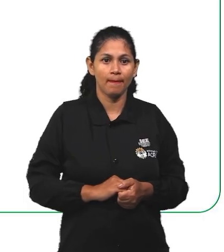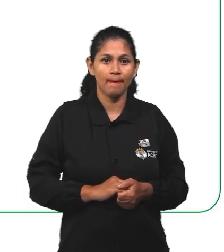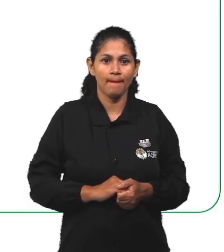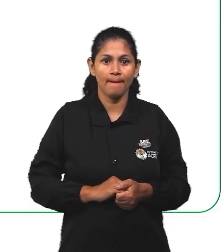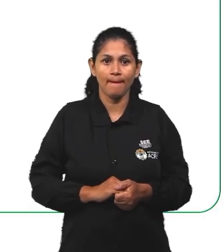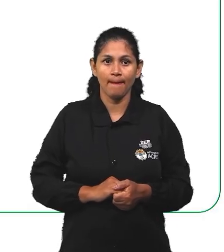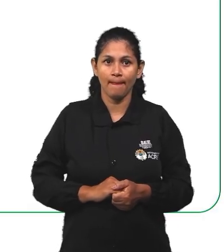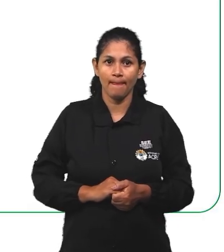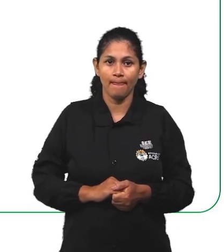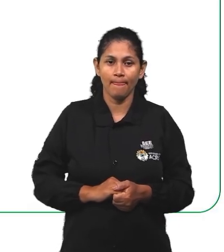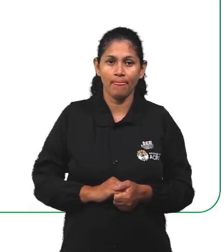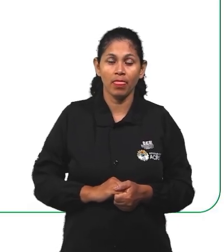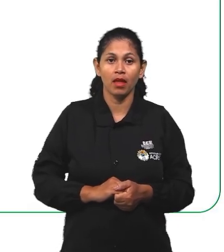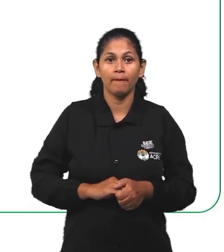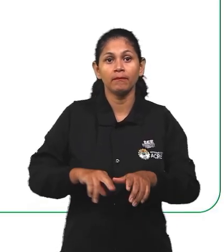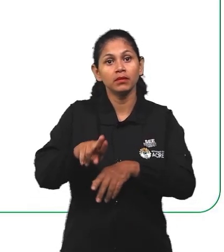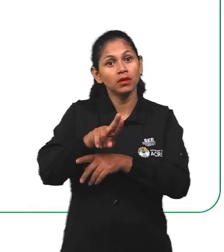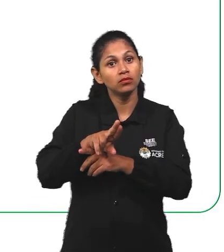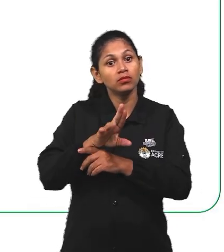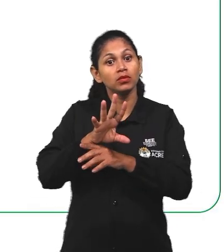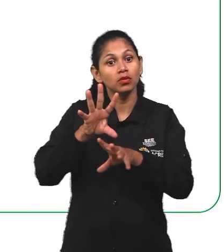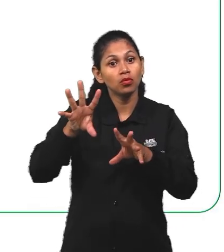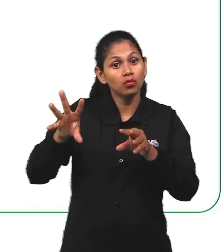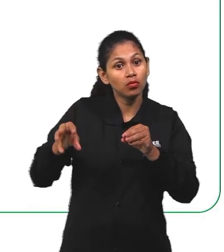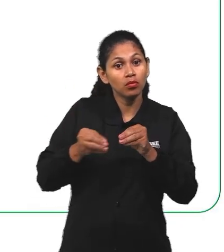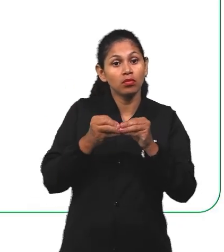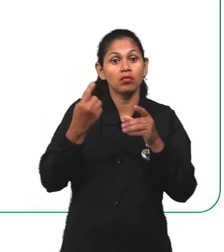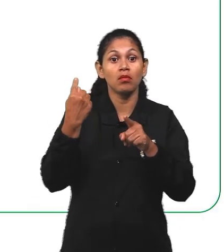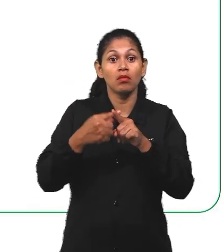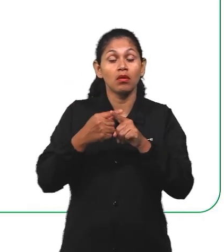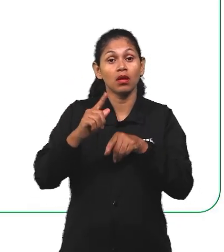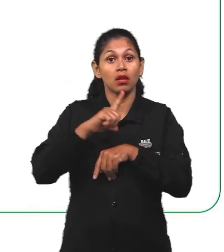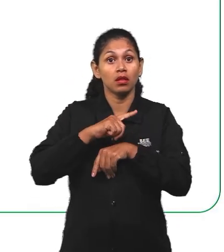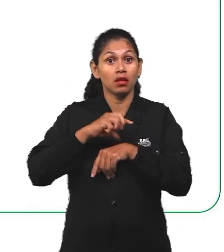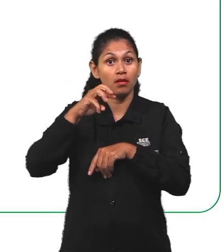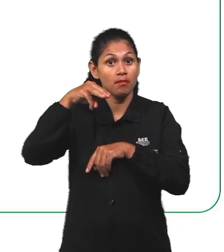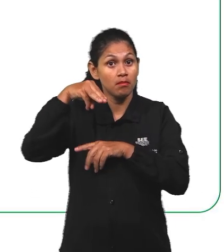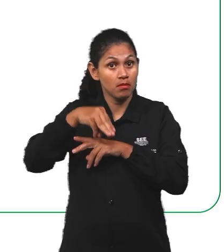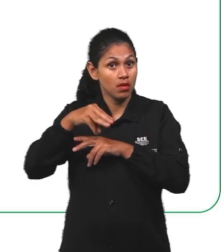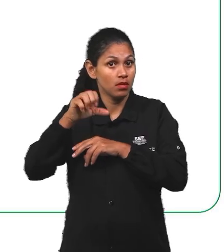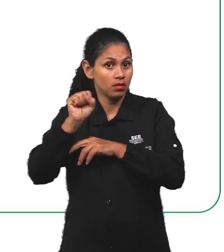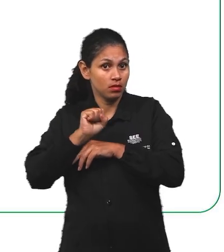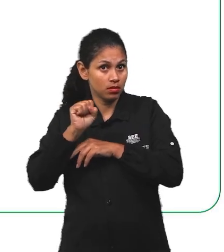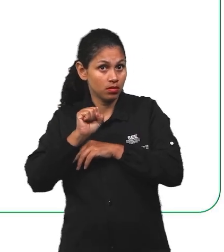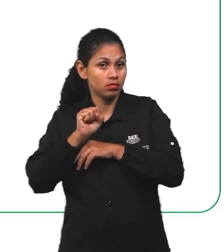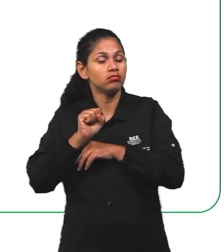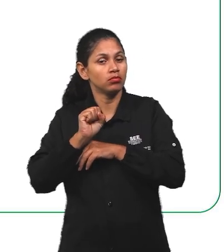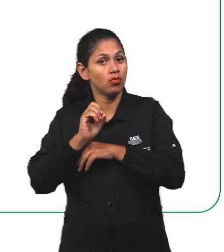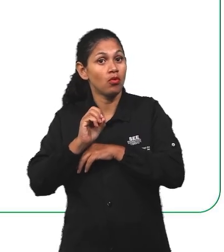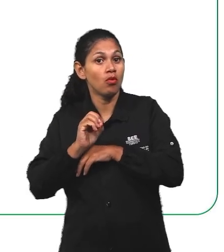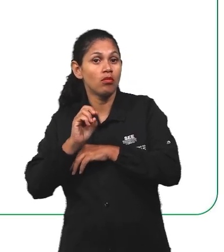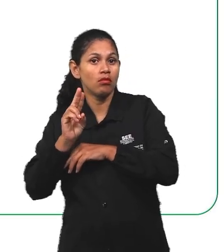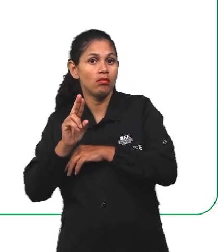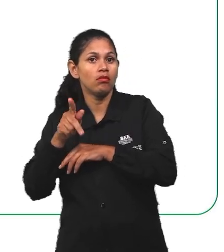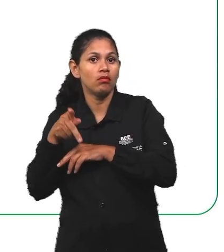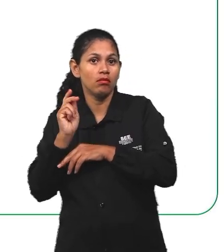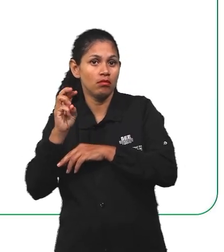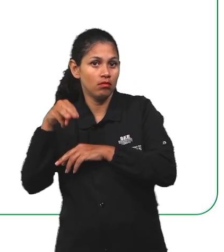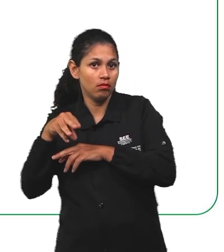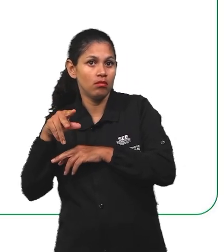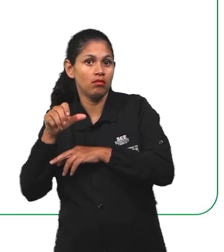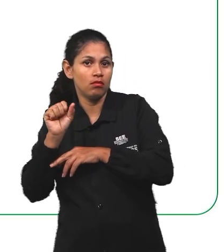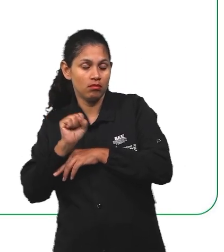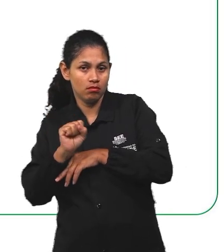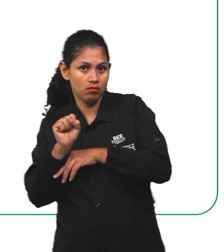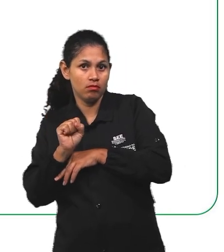é composta, a unidade de medida é composta, porque tem metros por segundo ou quilômetros por hora. Ok? Eu quero que você observe essa